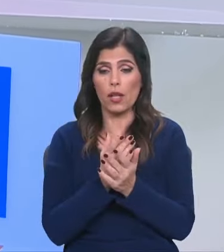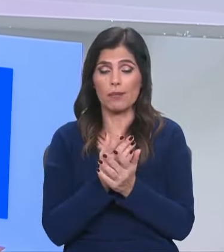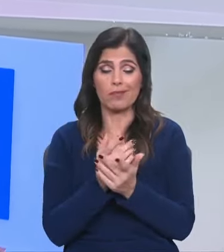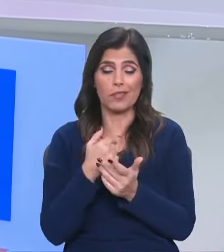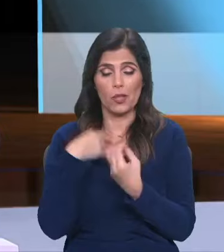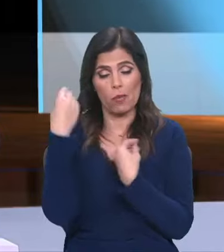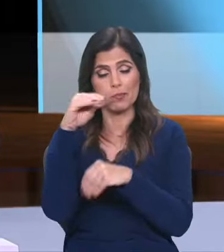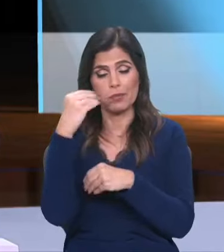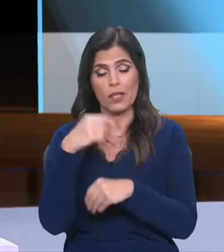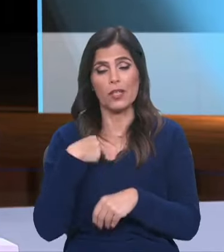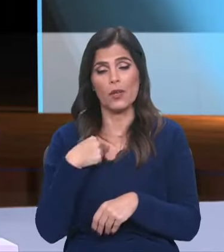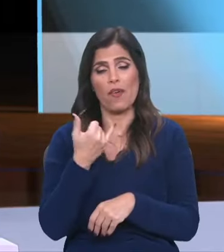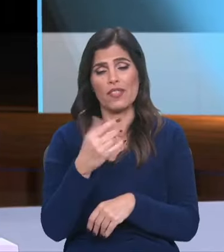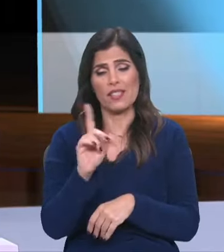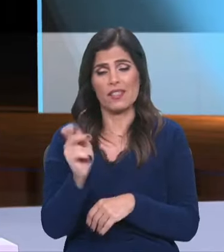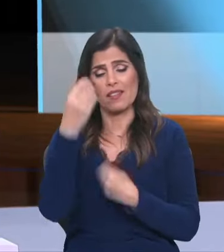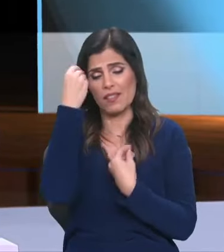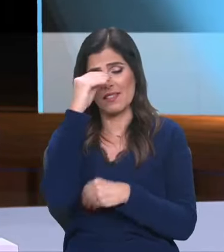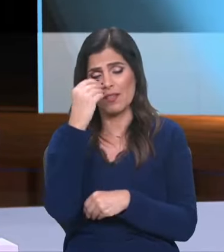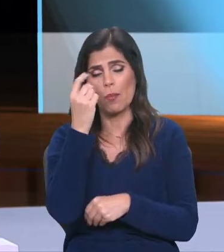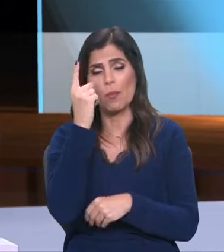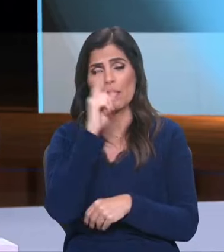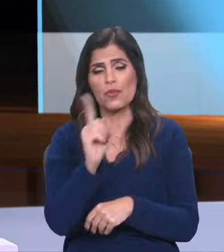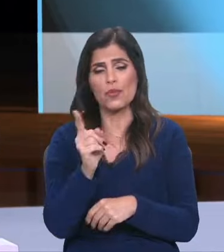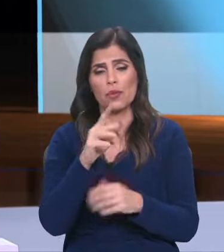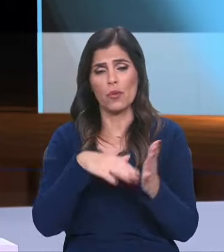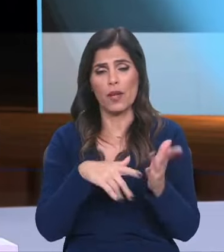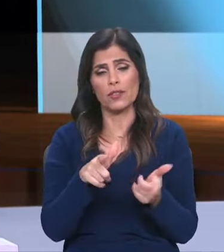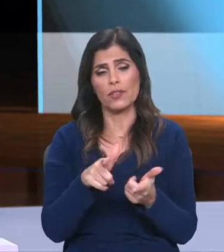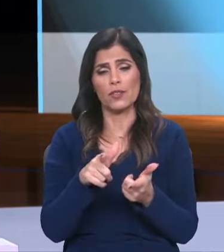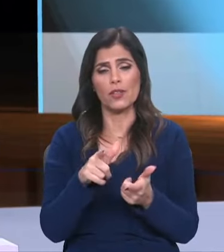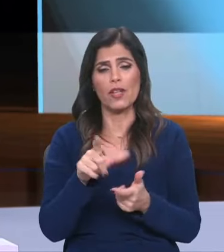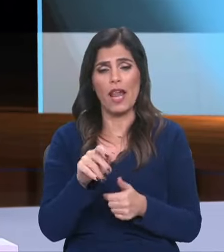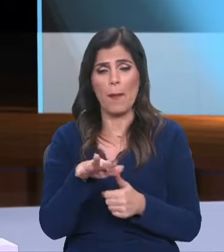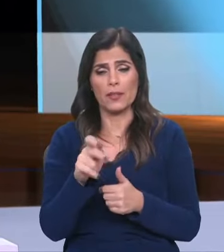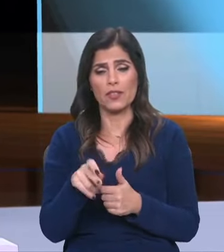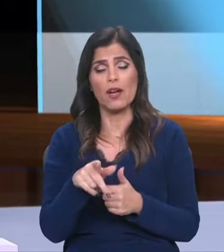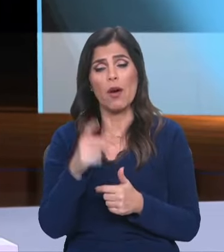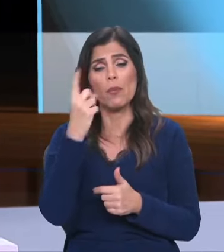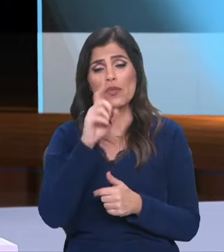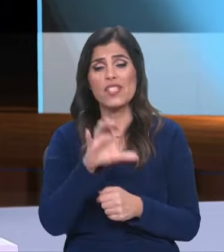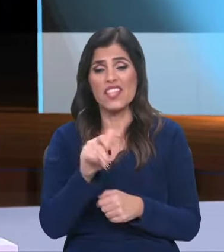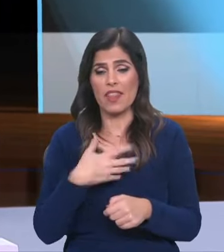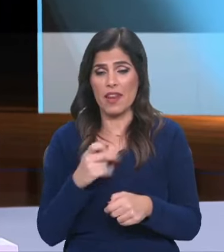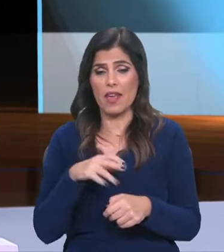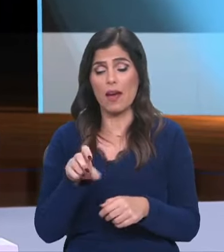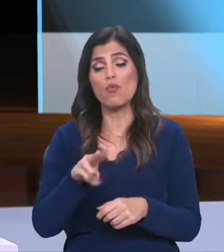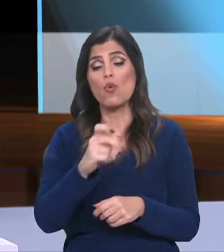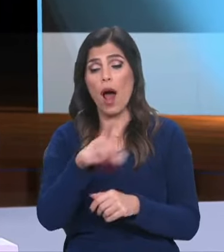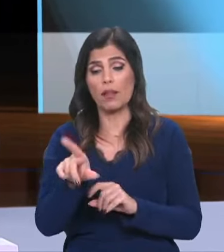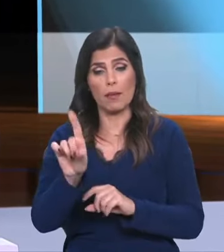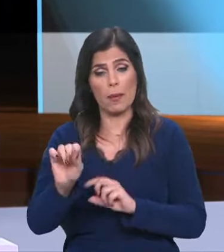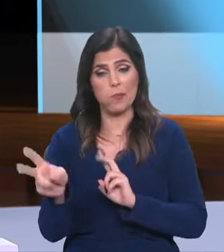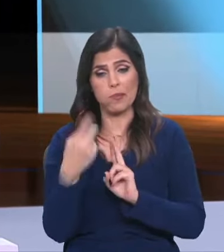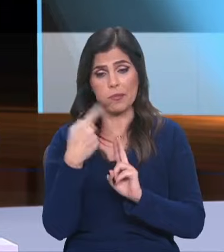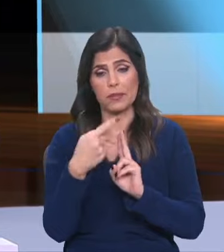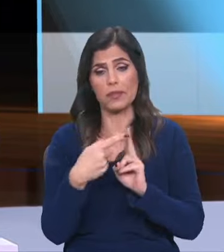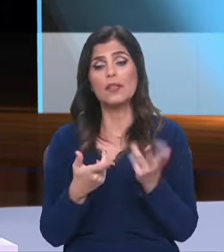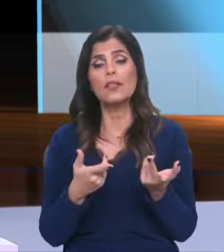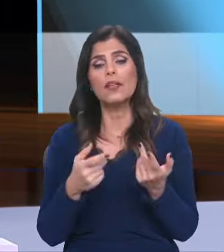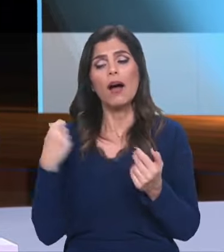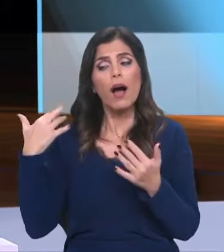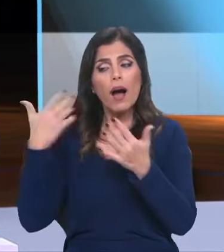Lamas há 26 anos, sou professor de cidadania, sou professor de moral, e a verdade é que ao longo dos anos tive necessidade